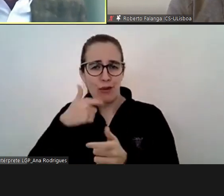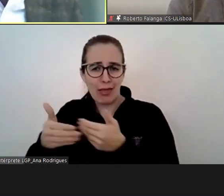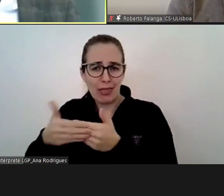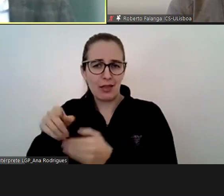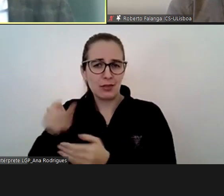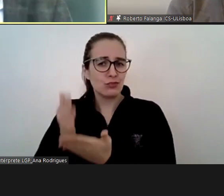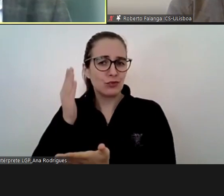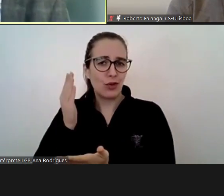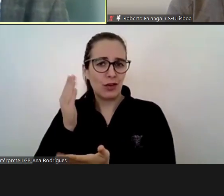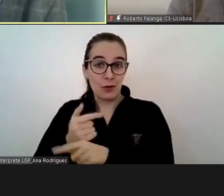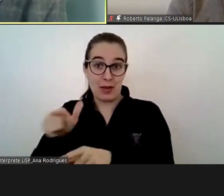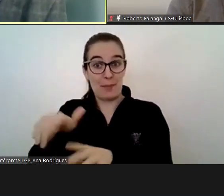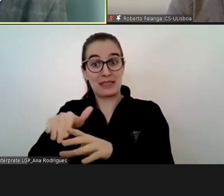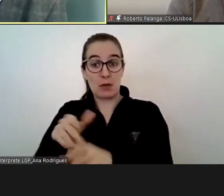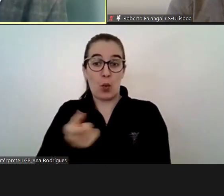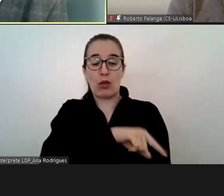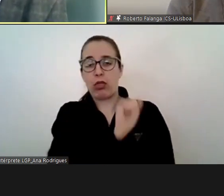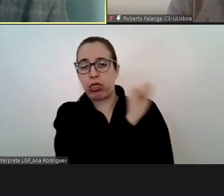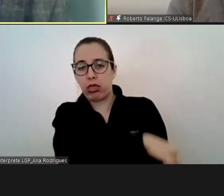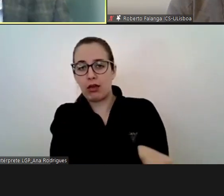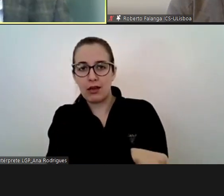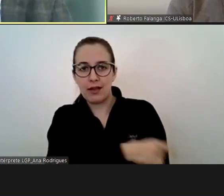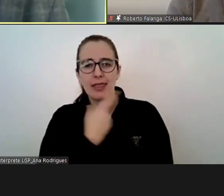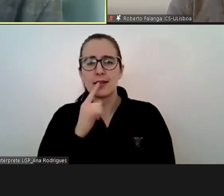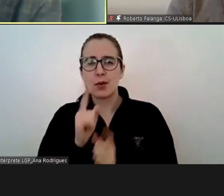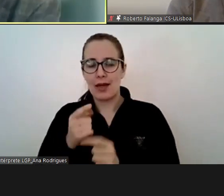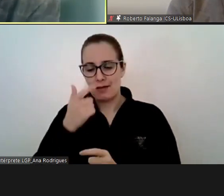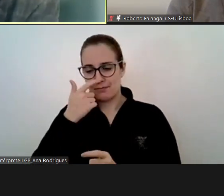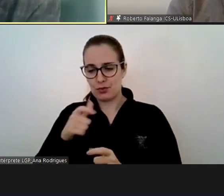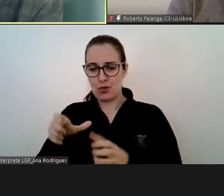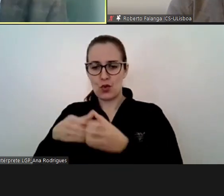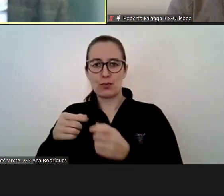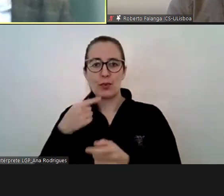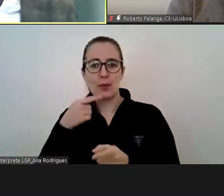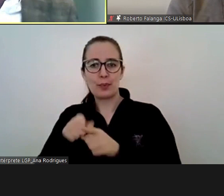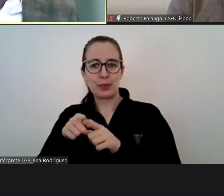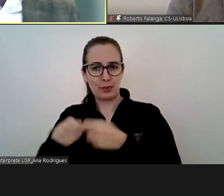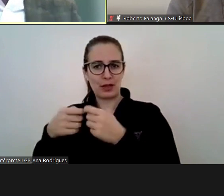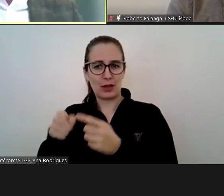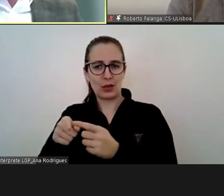participa. Isso significa que as agendas dos partidos políticos cada vez estão mais desfasadas